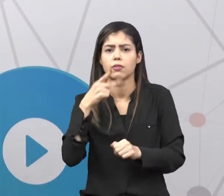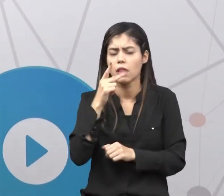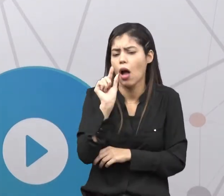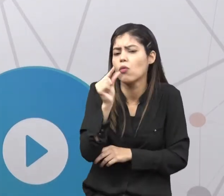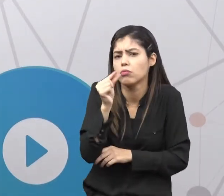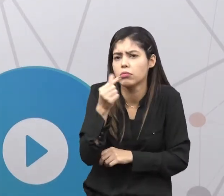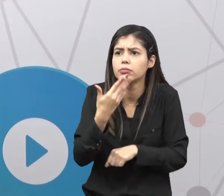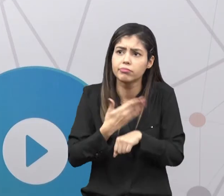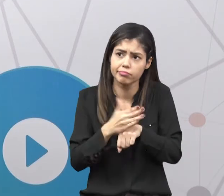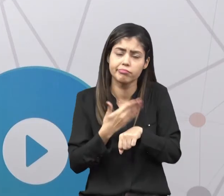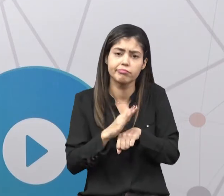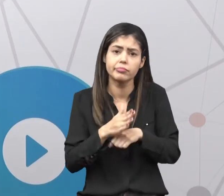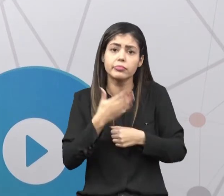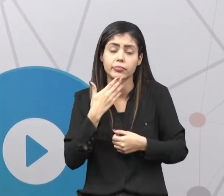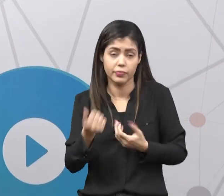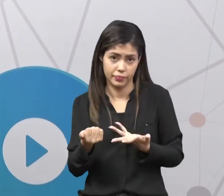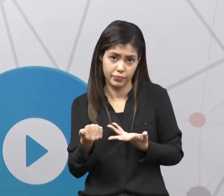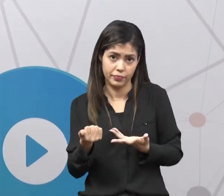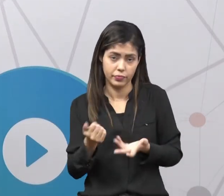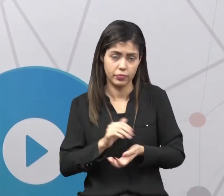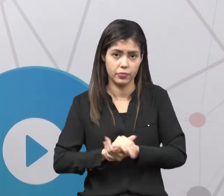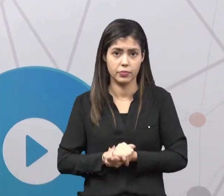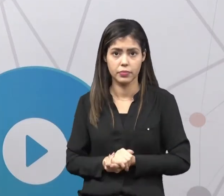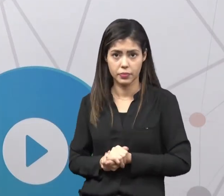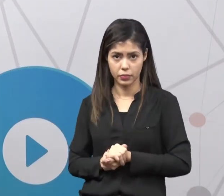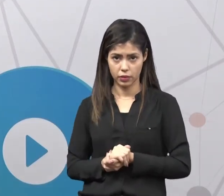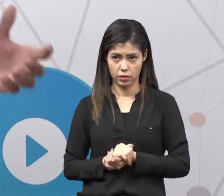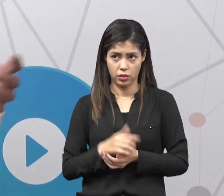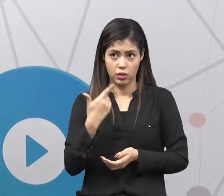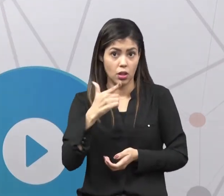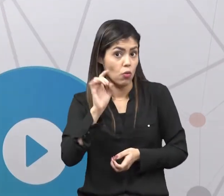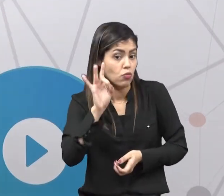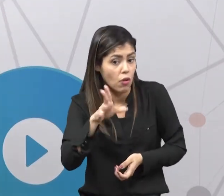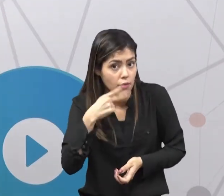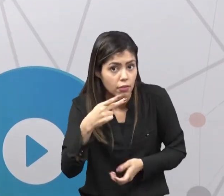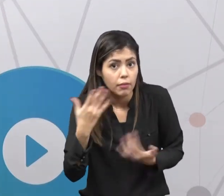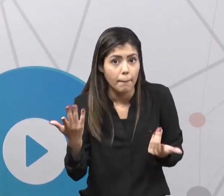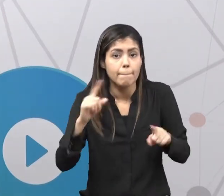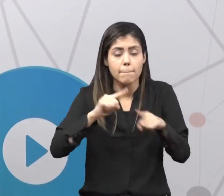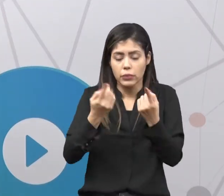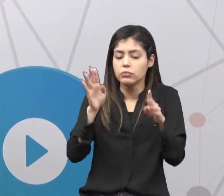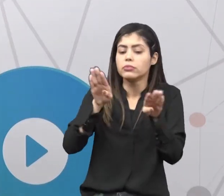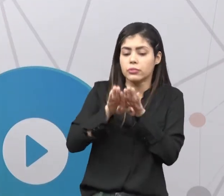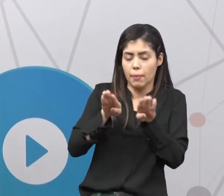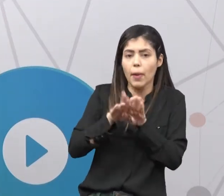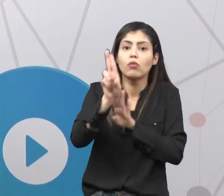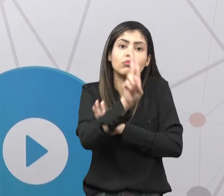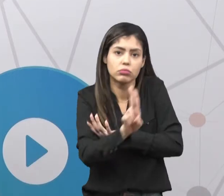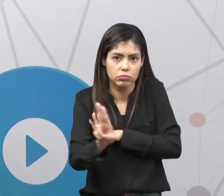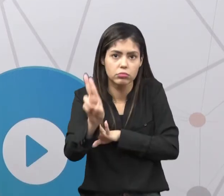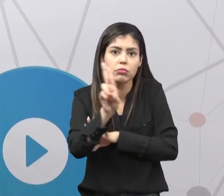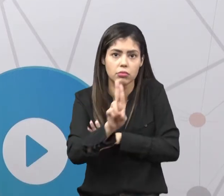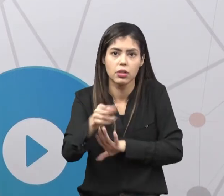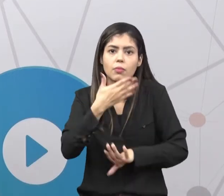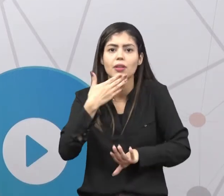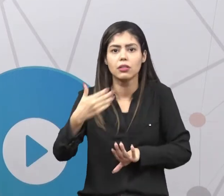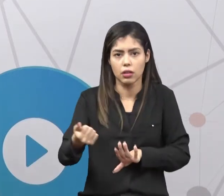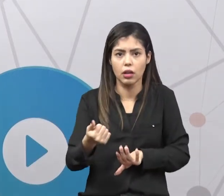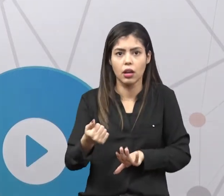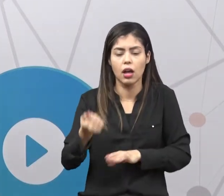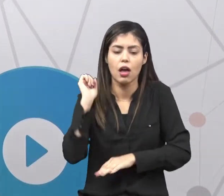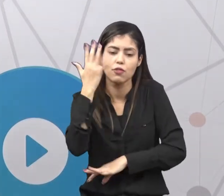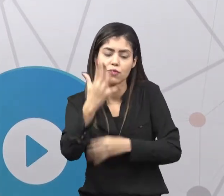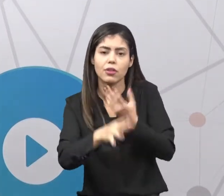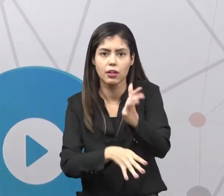algumas práticas sociais, ou seja, não só teoricamente, mas usar realmente essas práticas para conservar